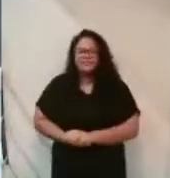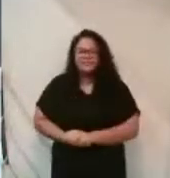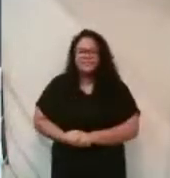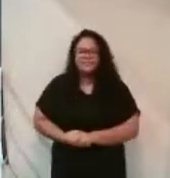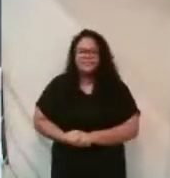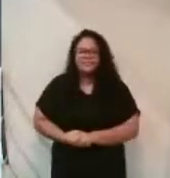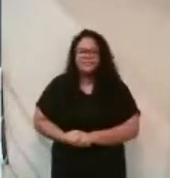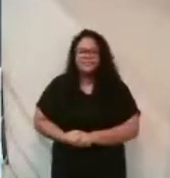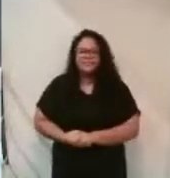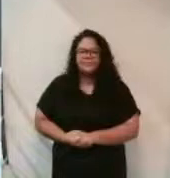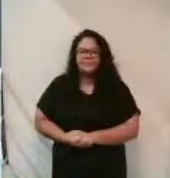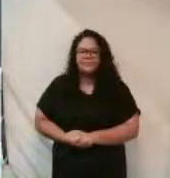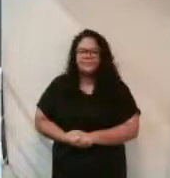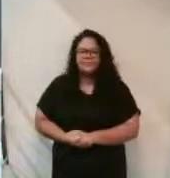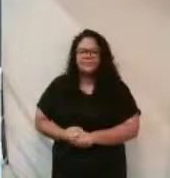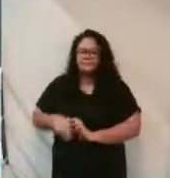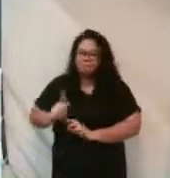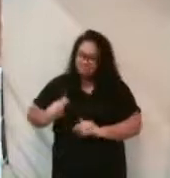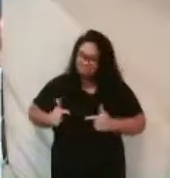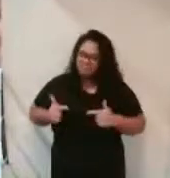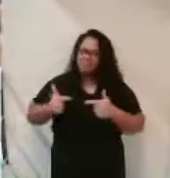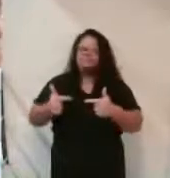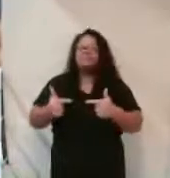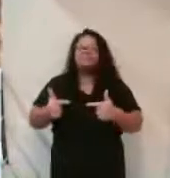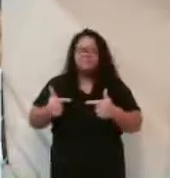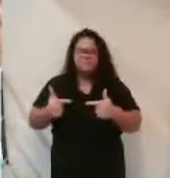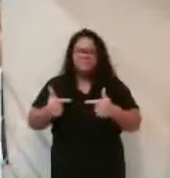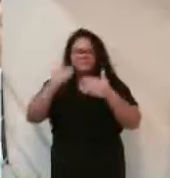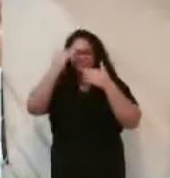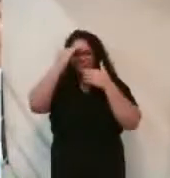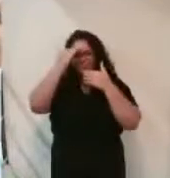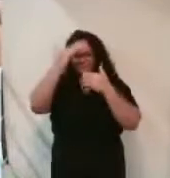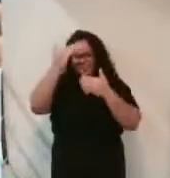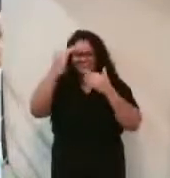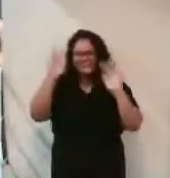ações irem adiante. Muito obrigado.